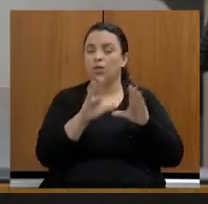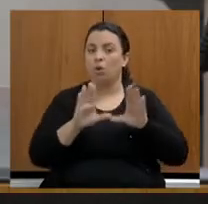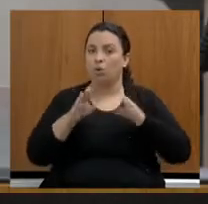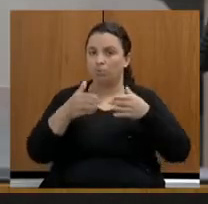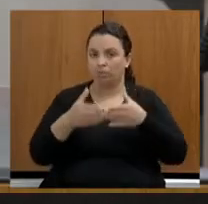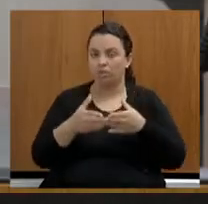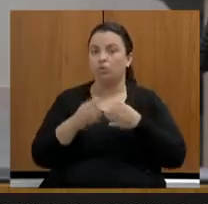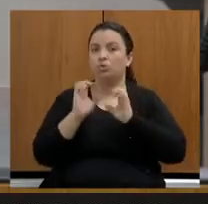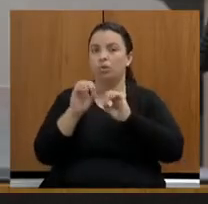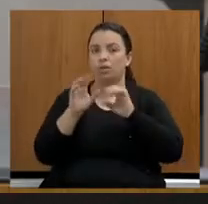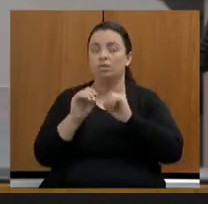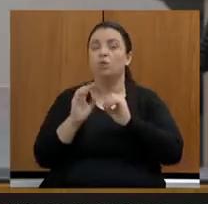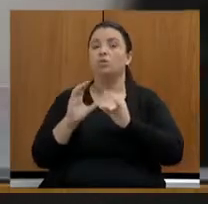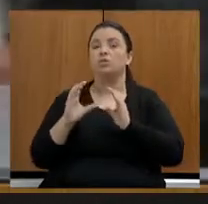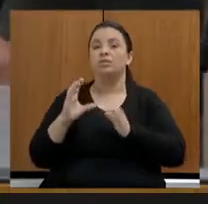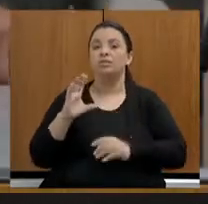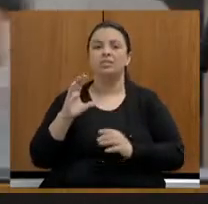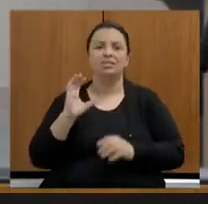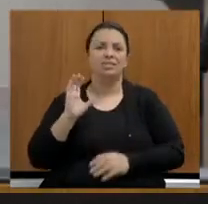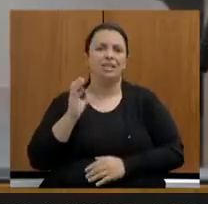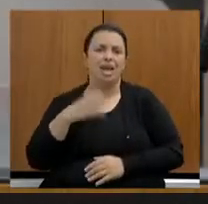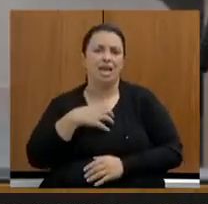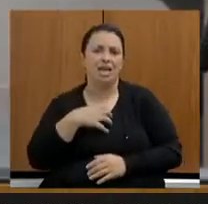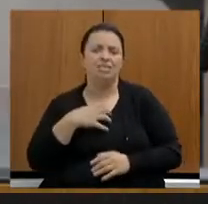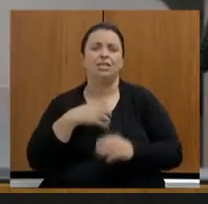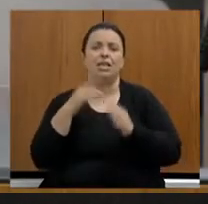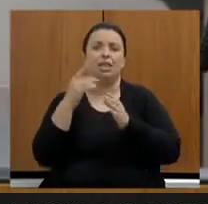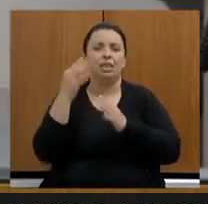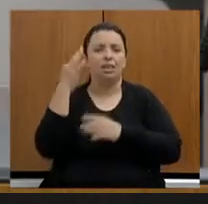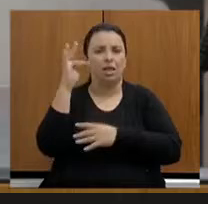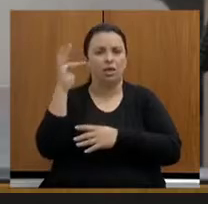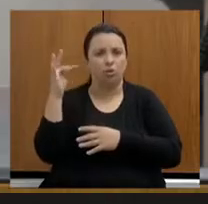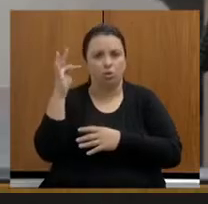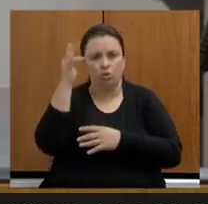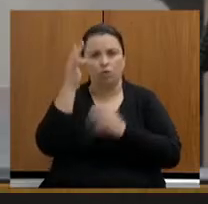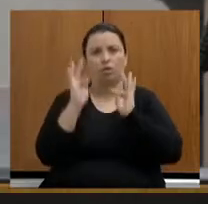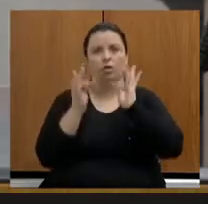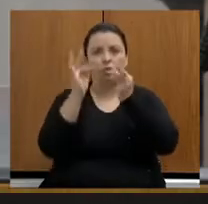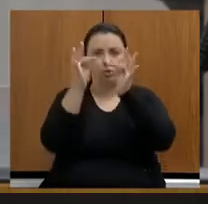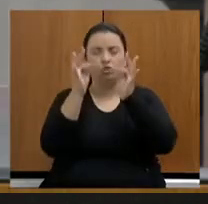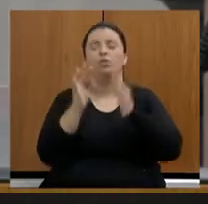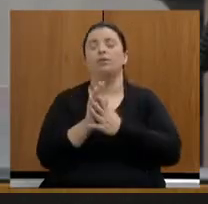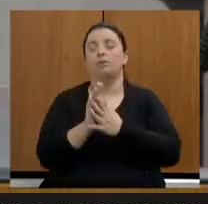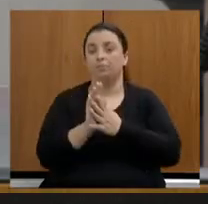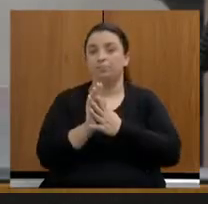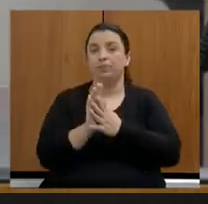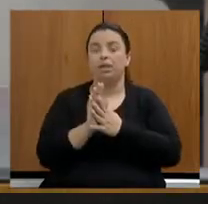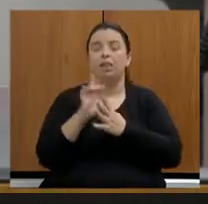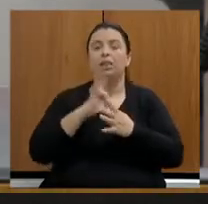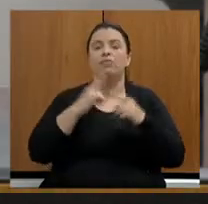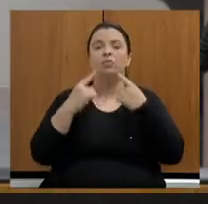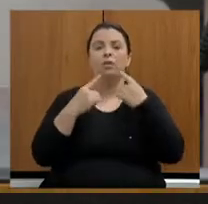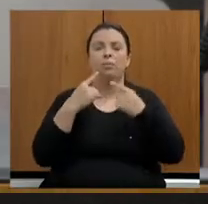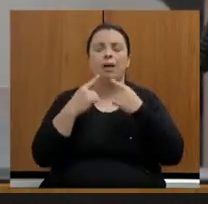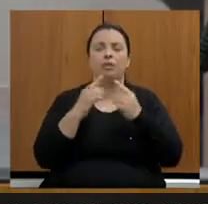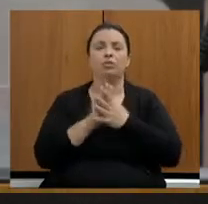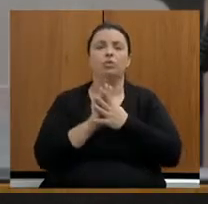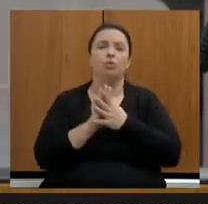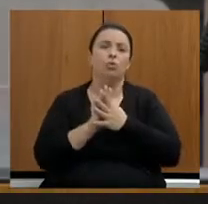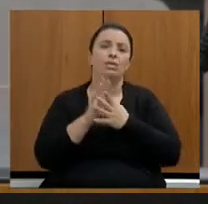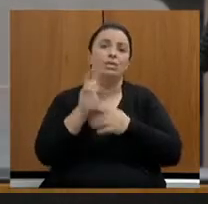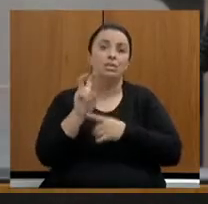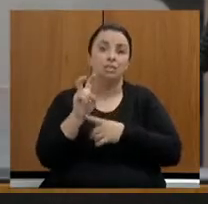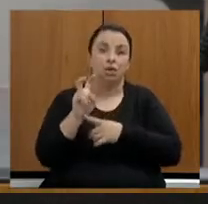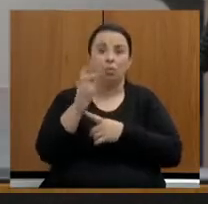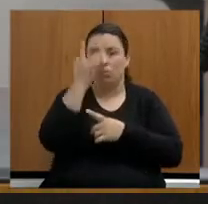e Tecnologia da casa realiza é um ciclo com cinco atividades e quarenta convidados secretária e convidadas